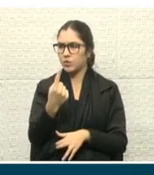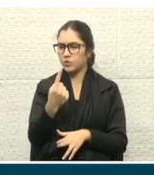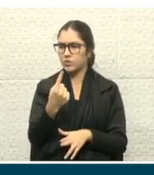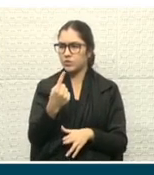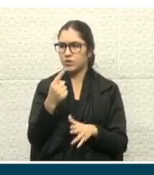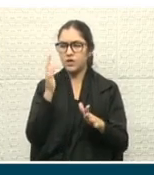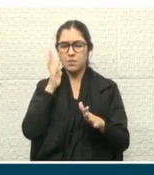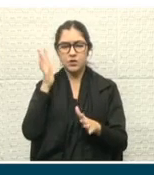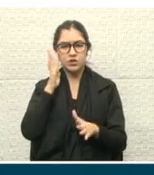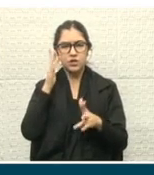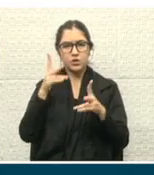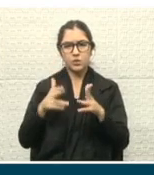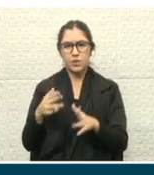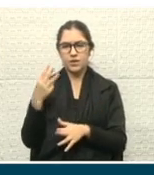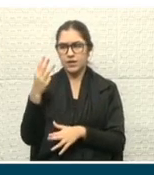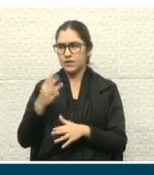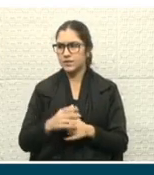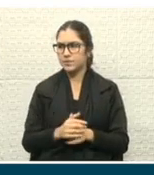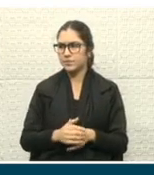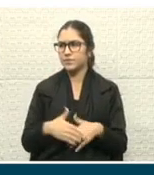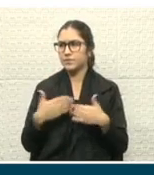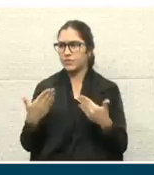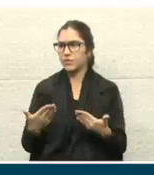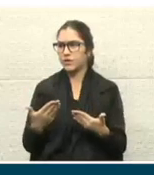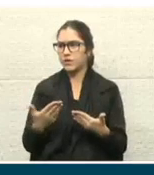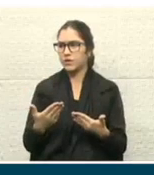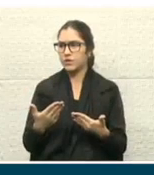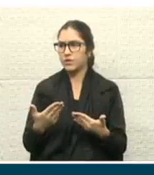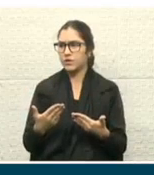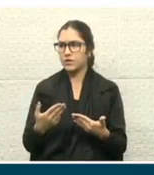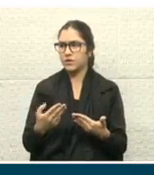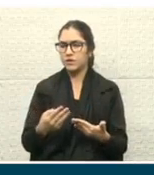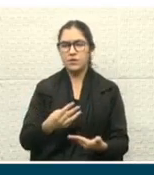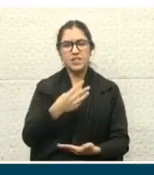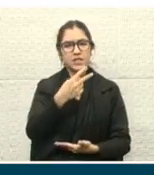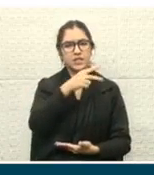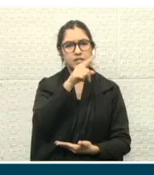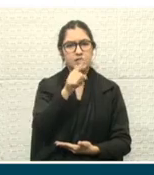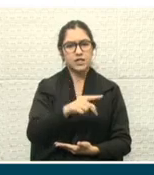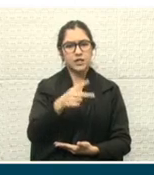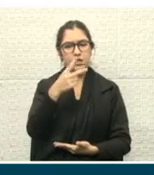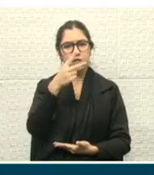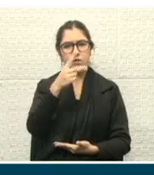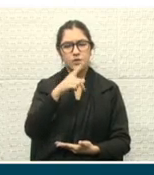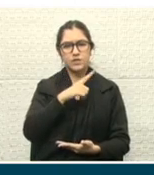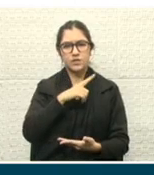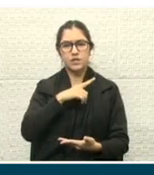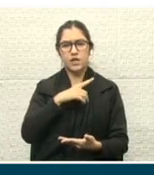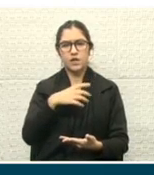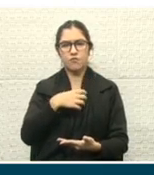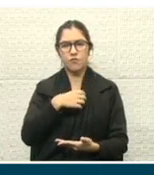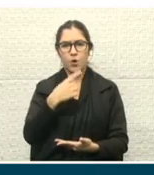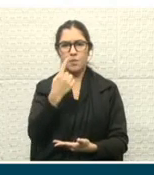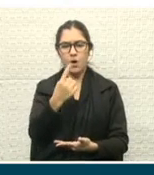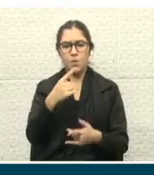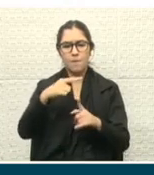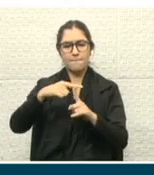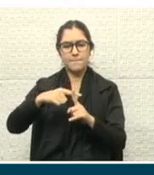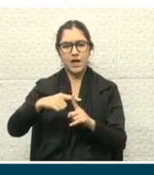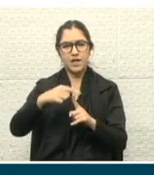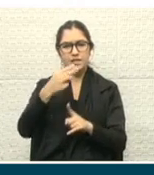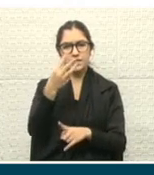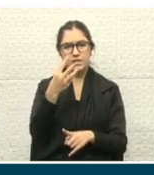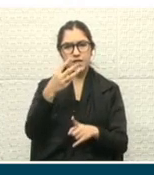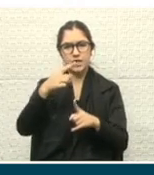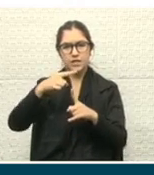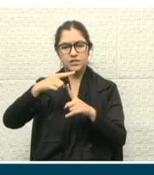parte imaginária é igual a 3. Logo, o número Z2 assume a forma 1 mais